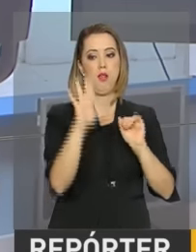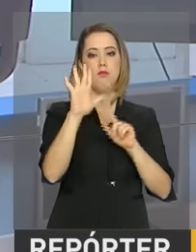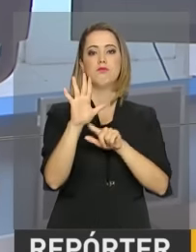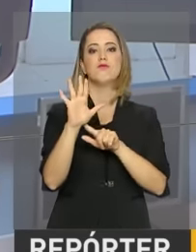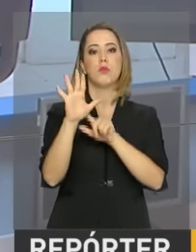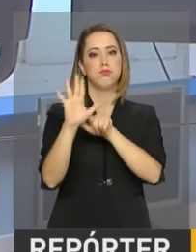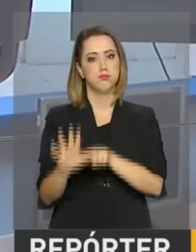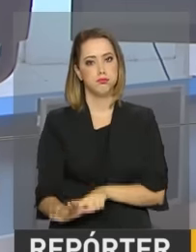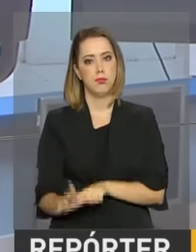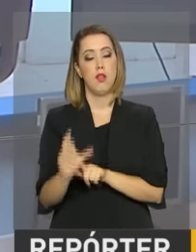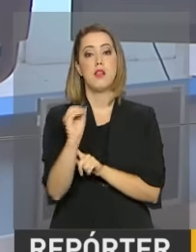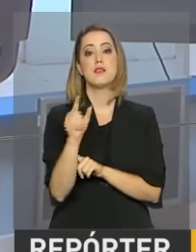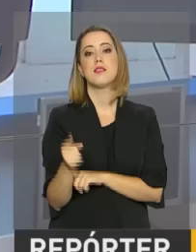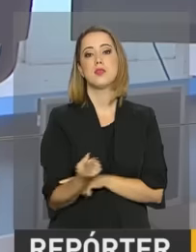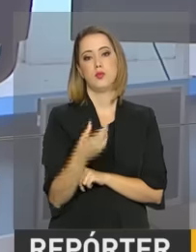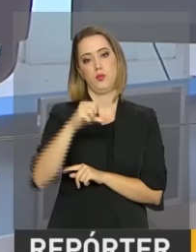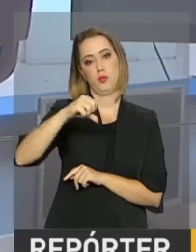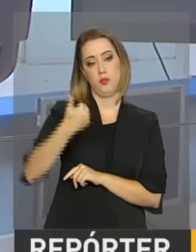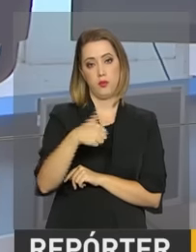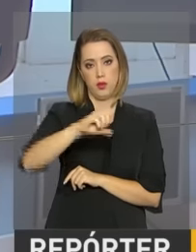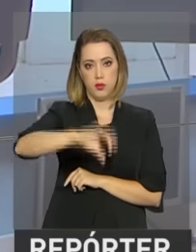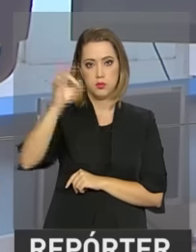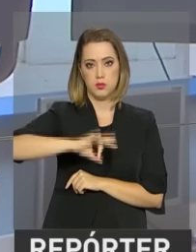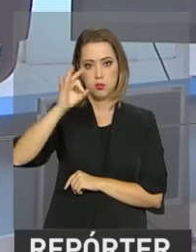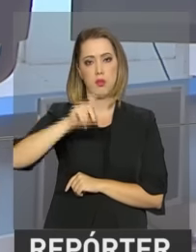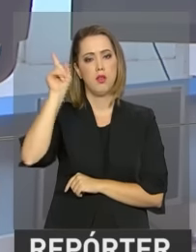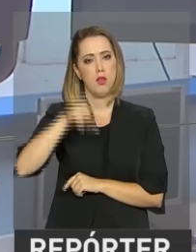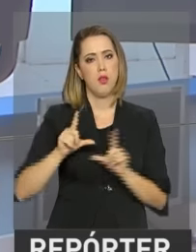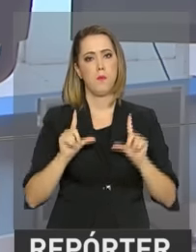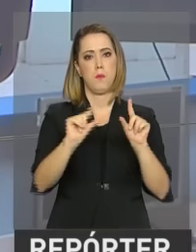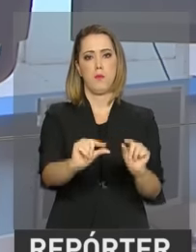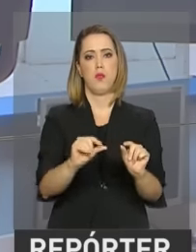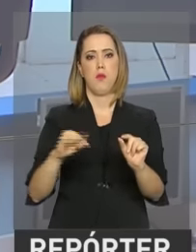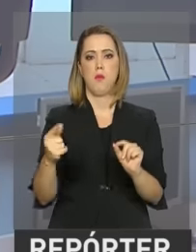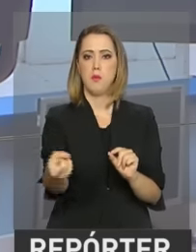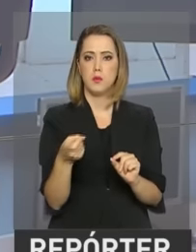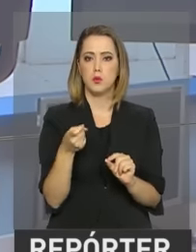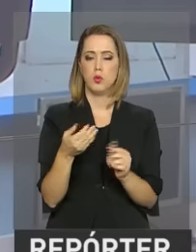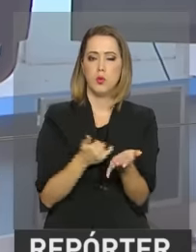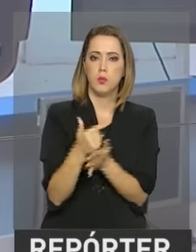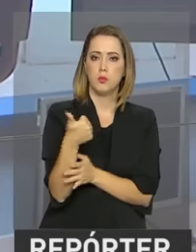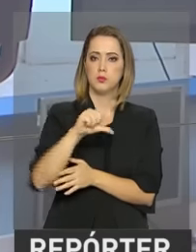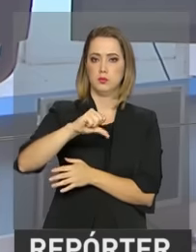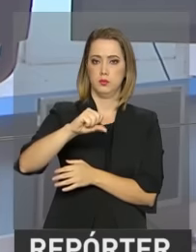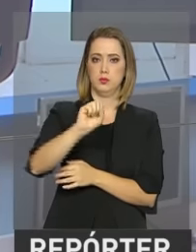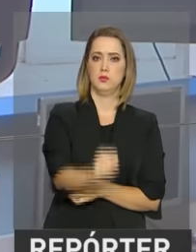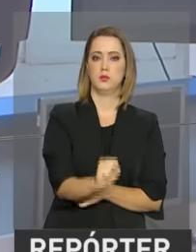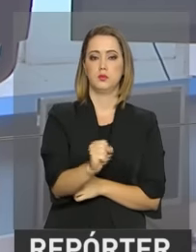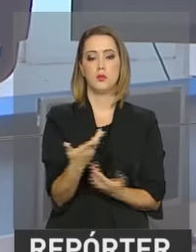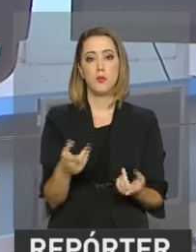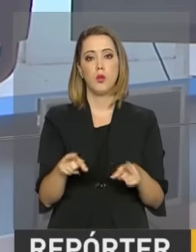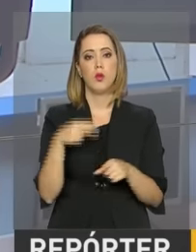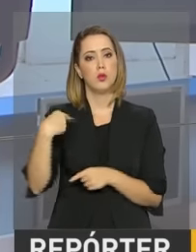dezembro recuou e ficou em 0,19 por. é a menor taxa para o mês desde 1900 segundo IBGE